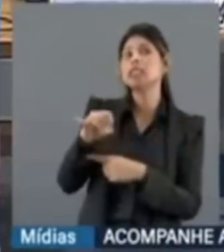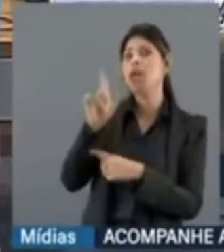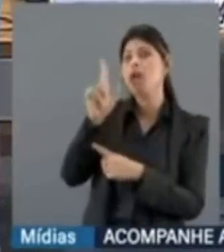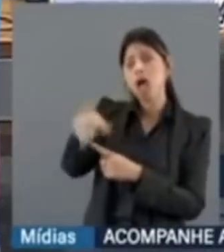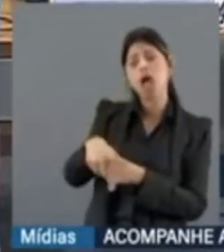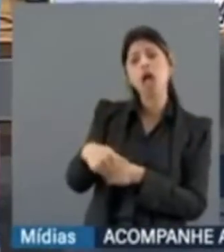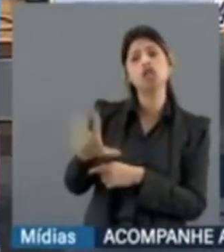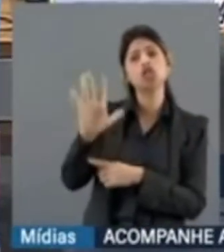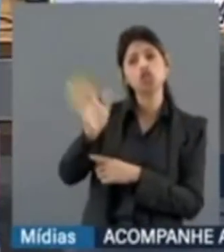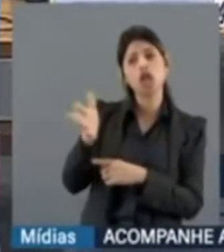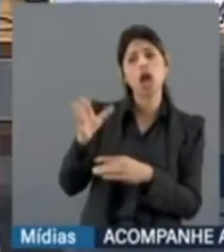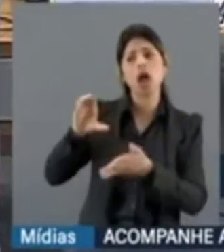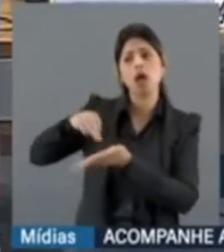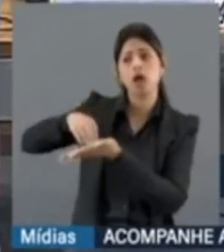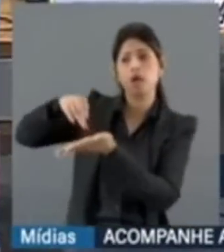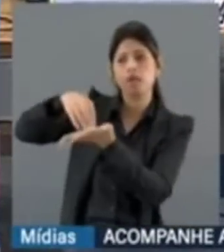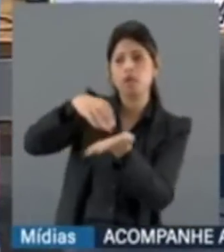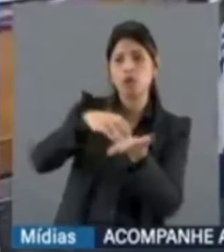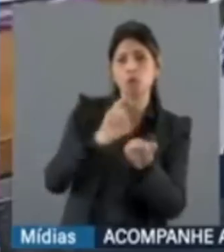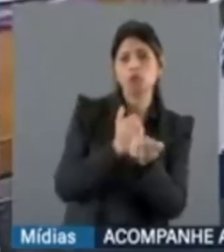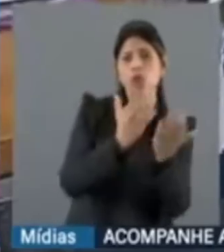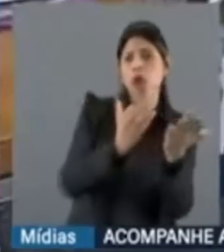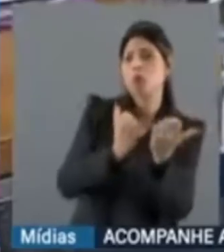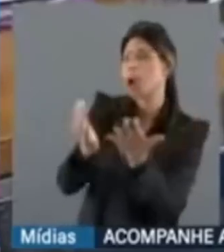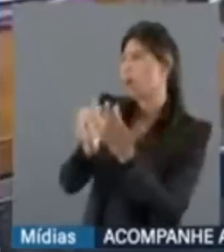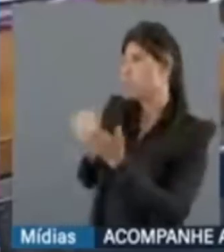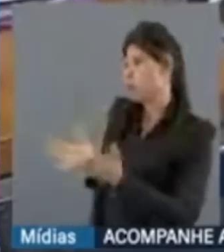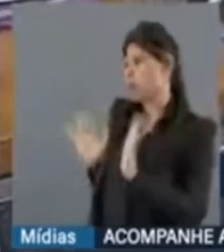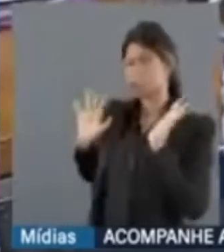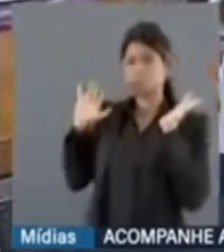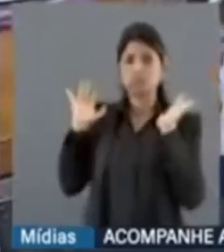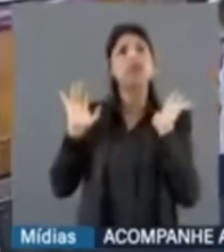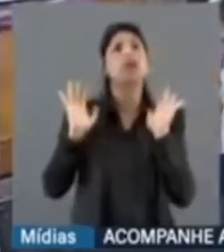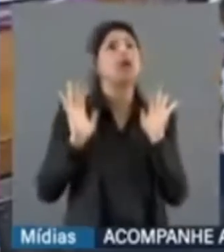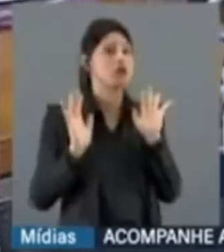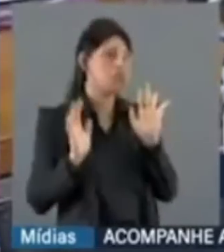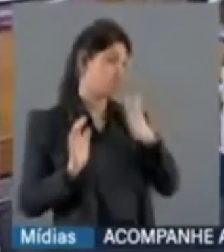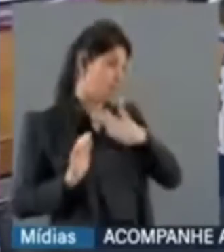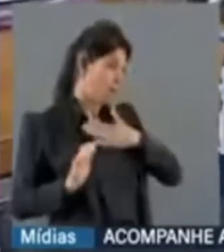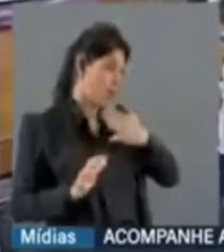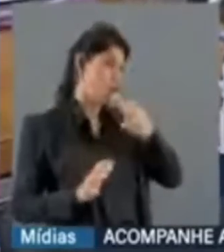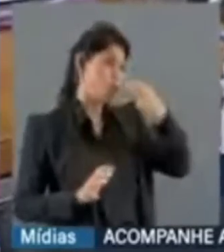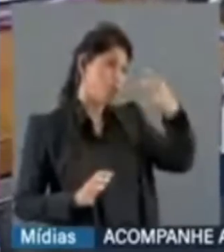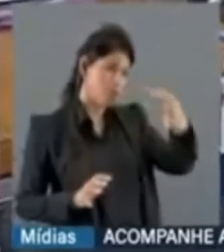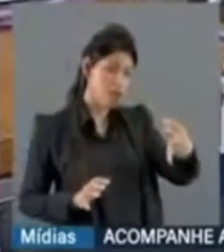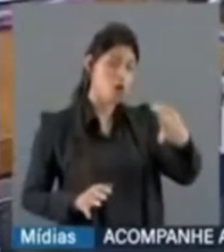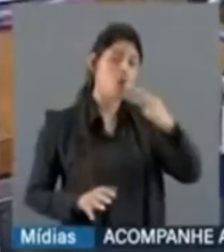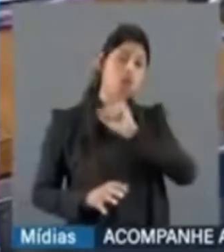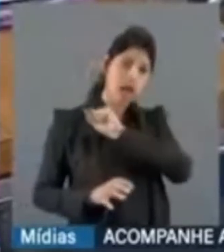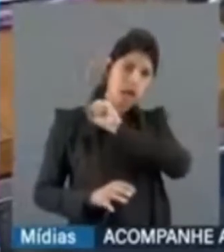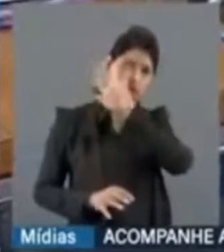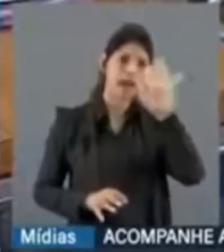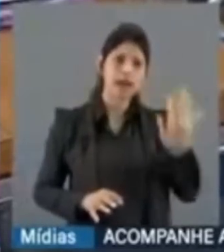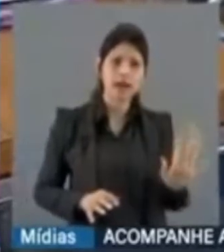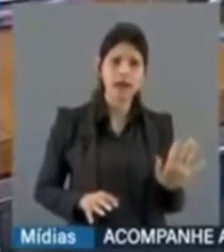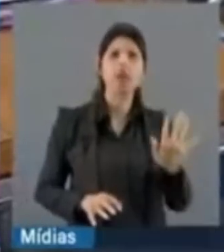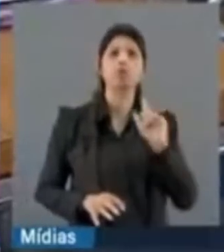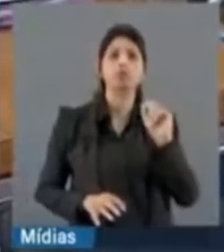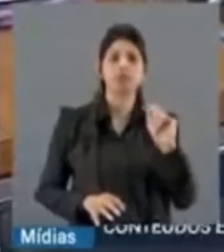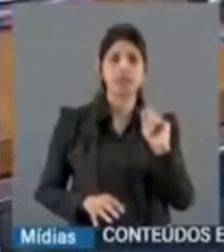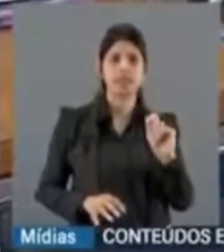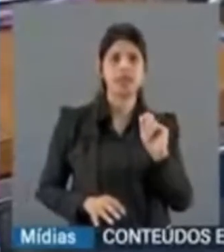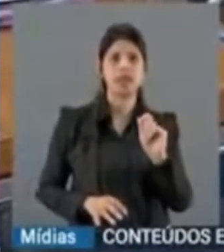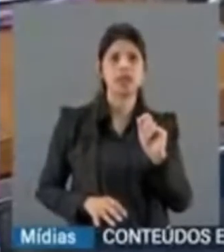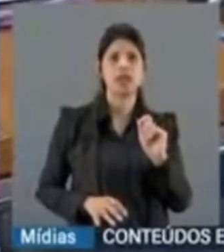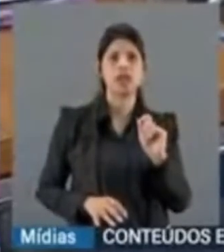para esses órgãos. Então, presidente, está claro aqui de onde partiu a omissão, na minha opinião, né? E quero aqui dizer que o general G. Dias já